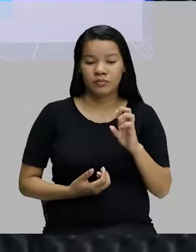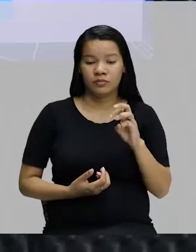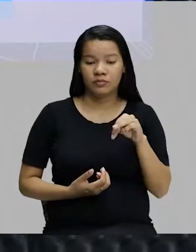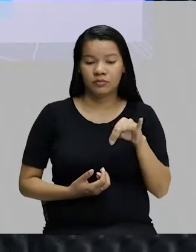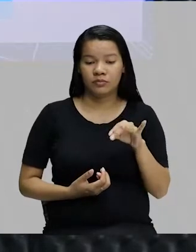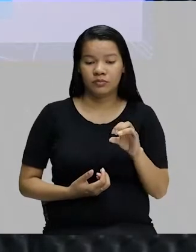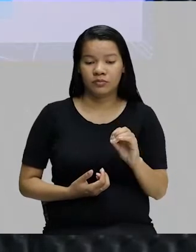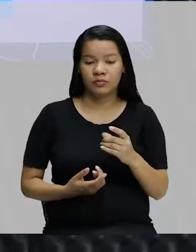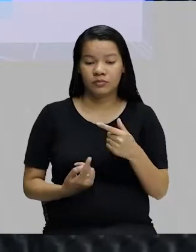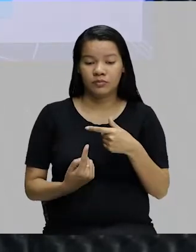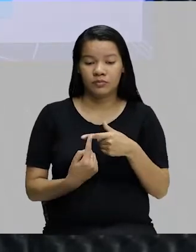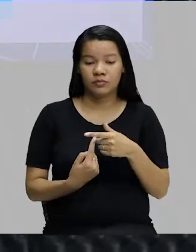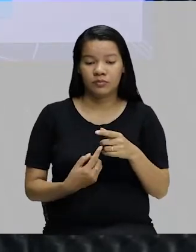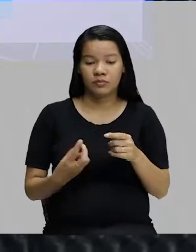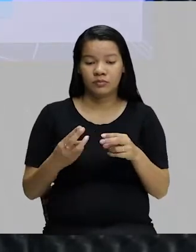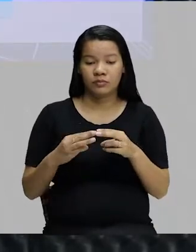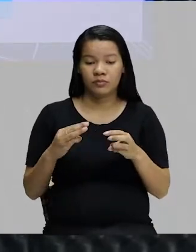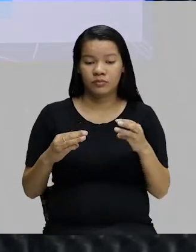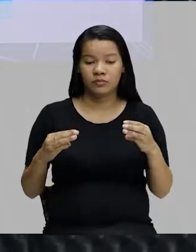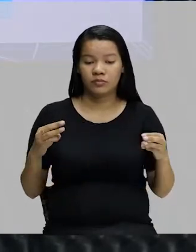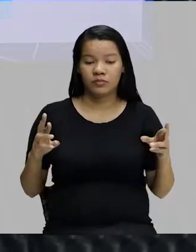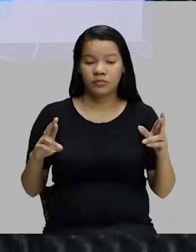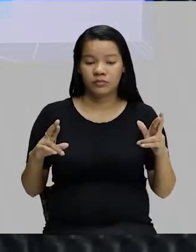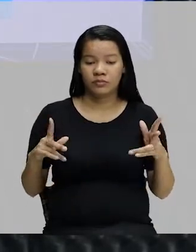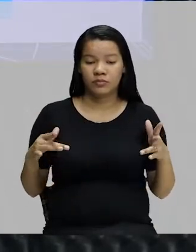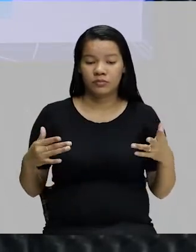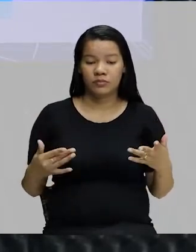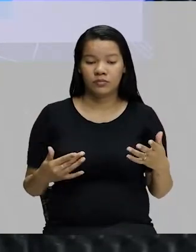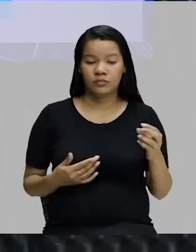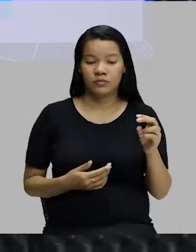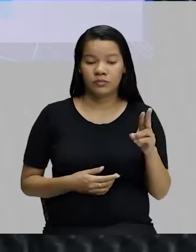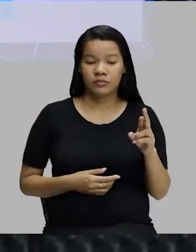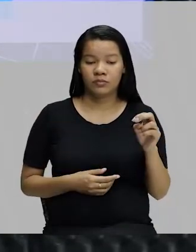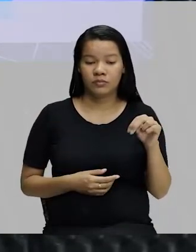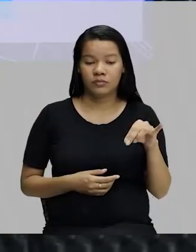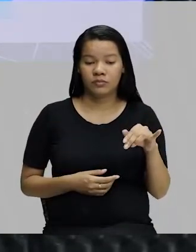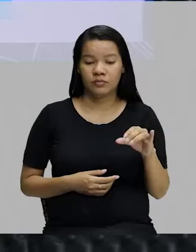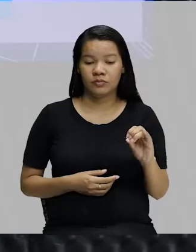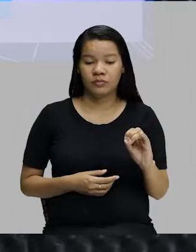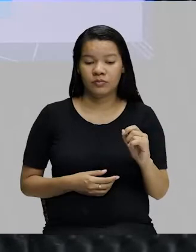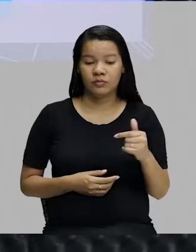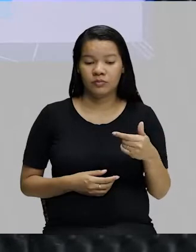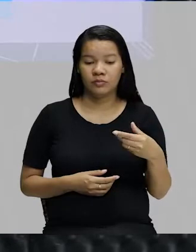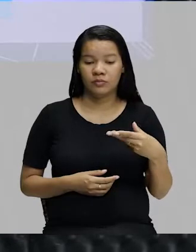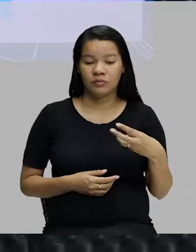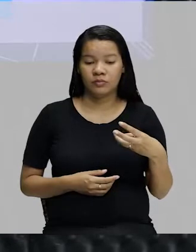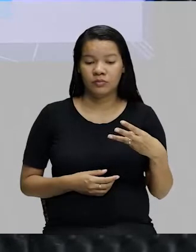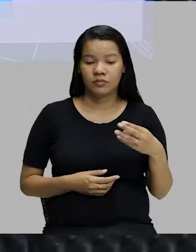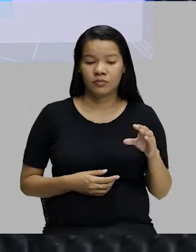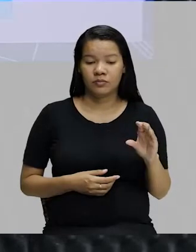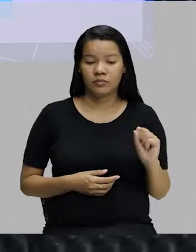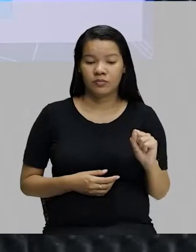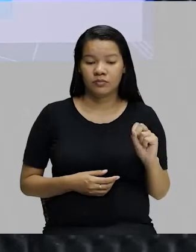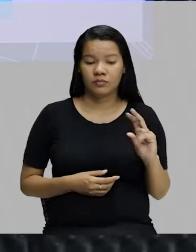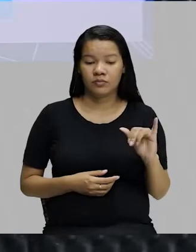massas diferentes. Então, vamos lá. O urânio 238, ele vai